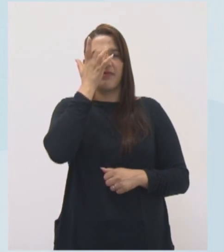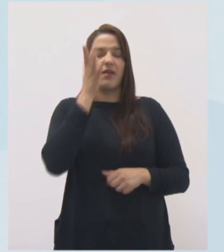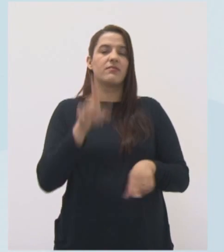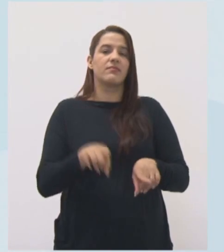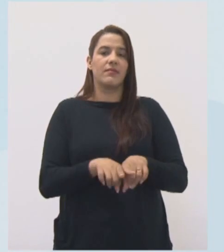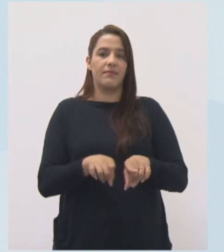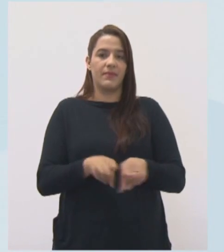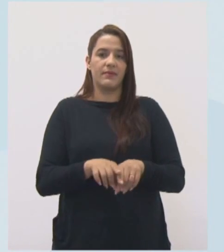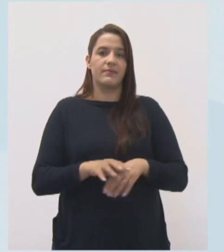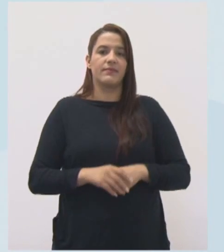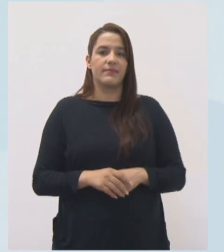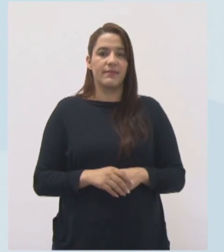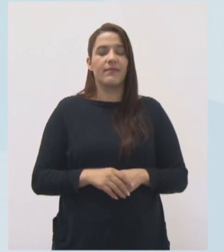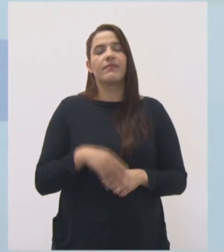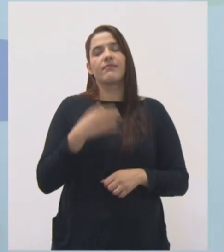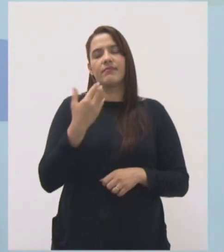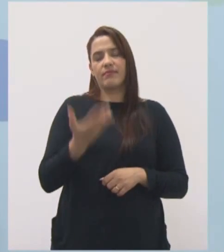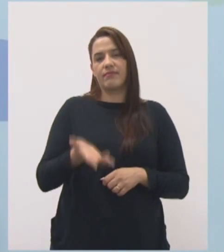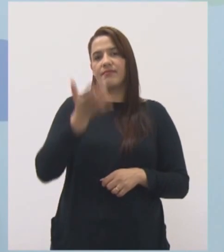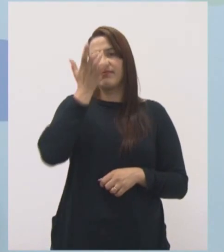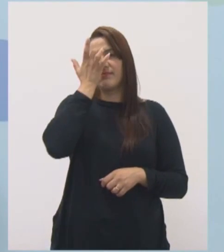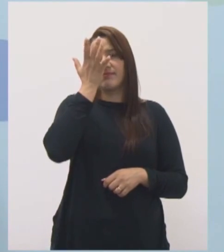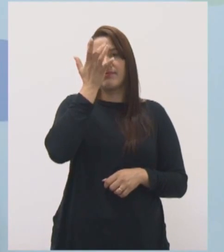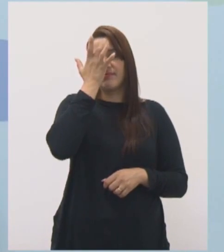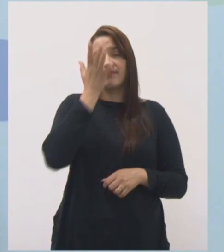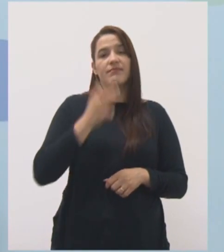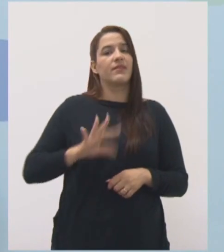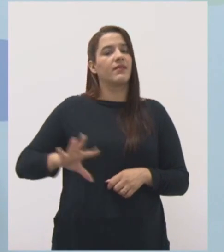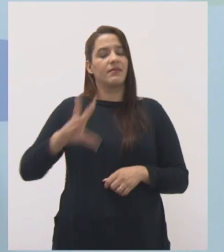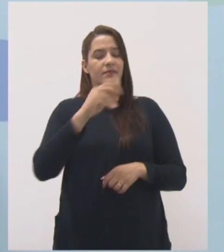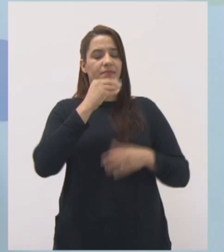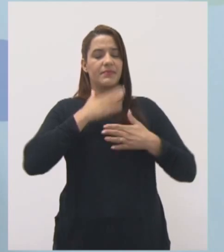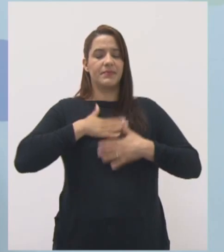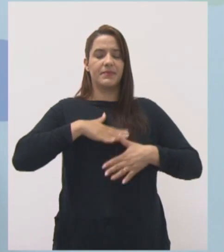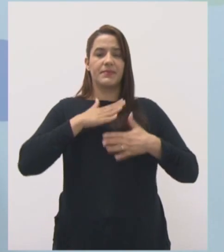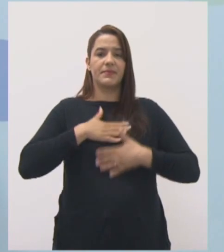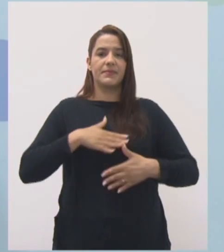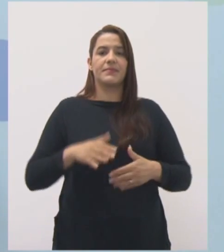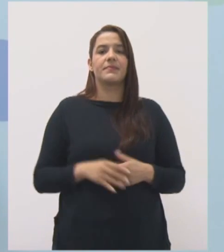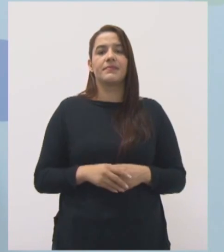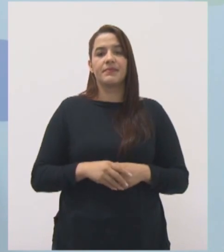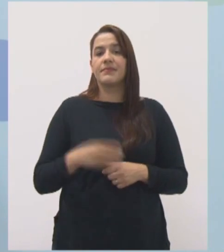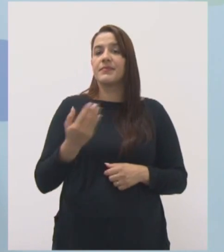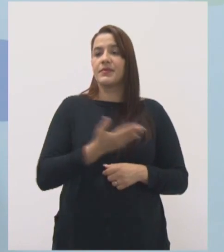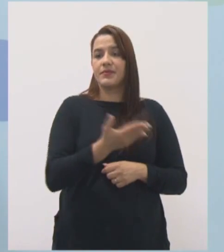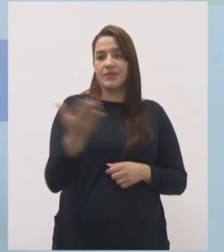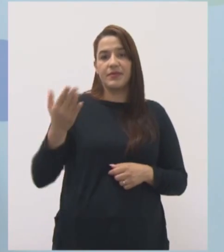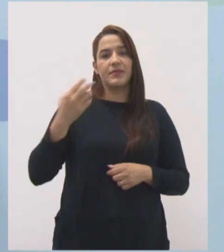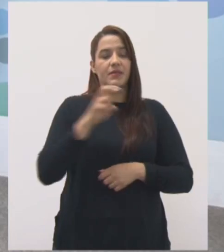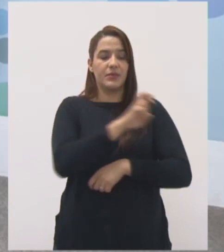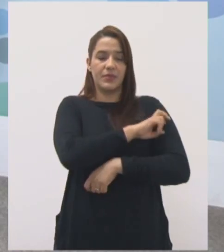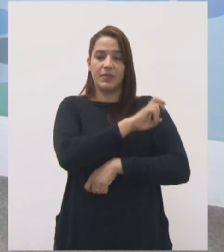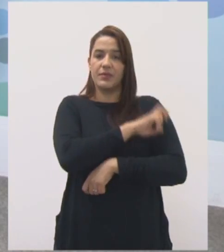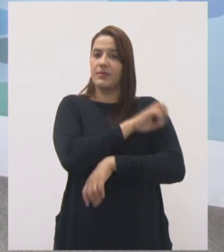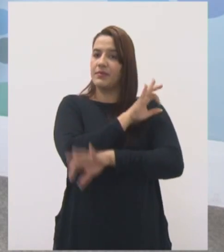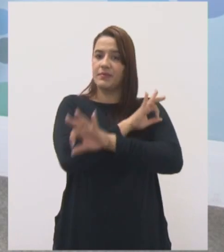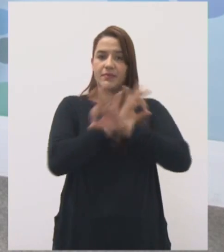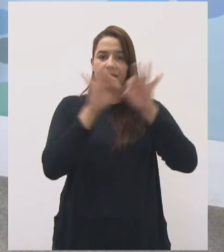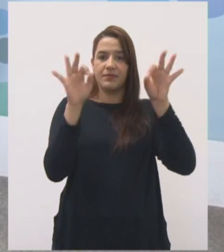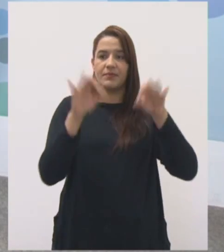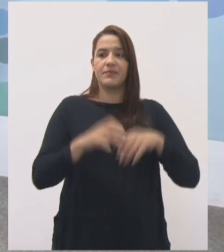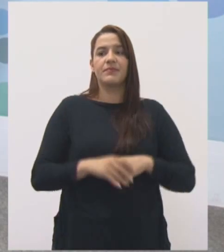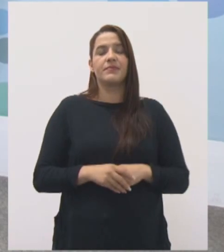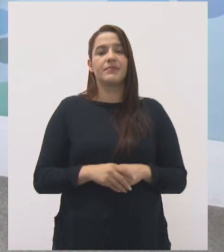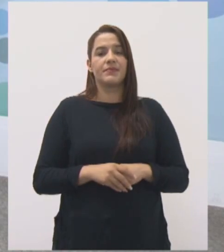essa? Foi fácil. Essa é bem tranquila. Galerinha do quinto ano é show. Olha